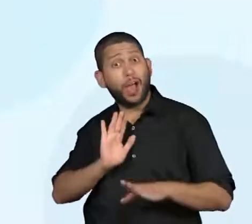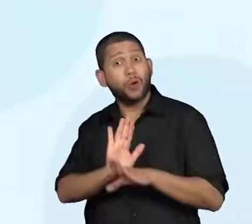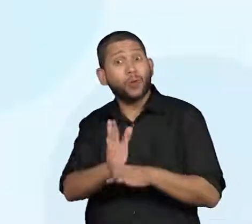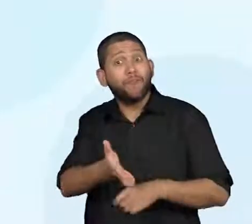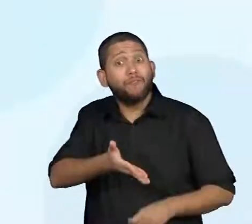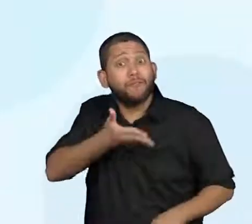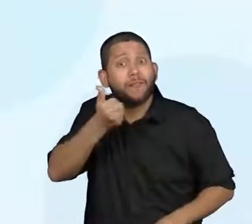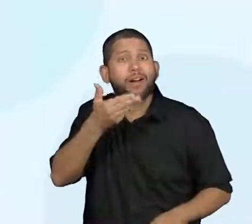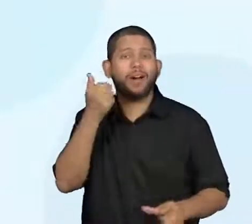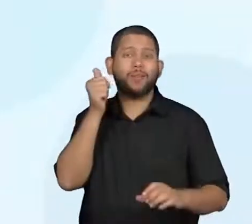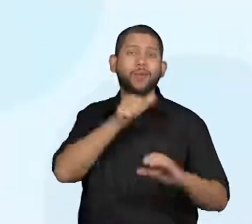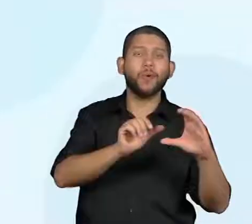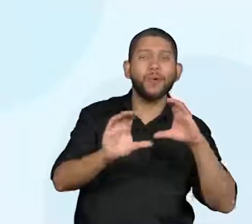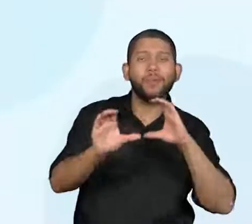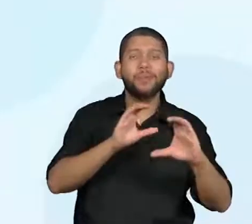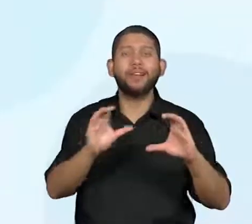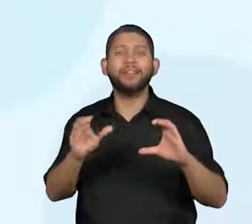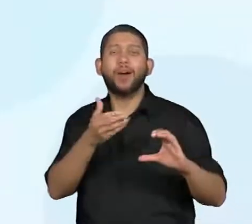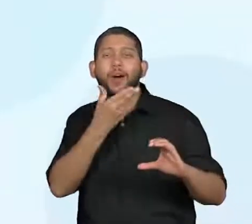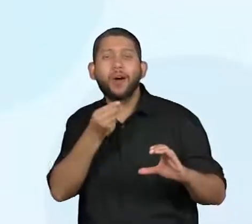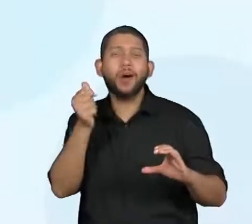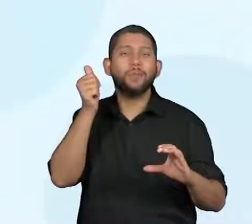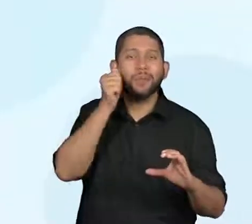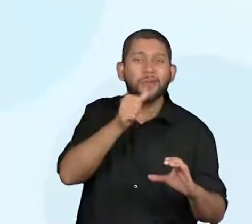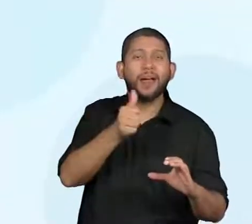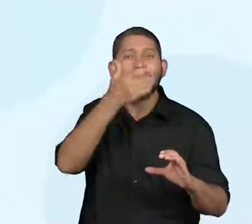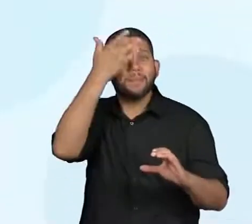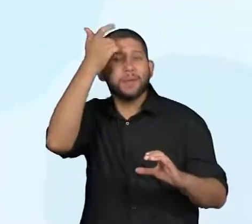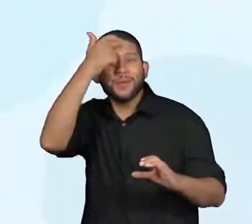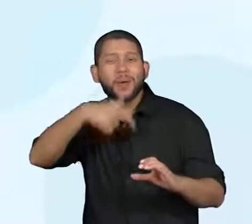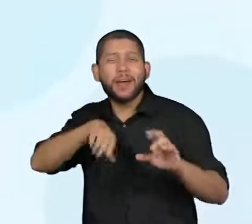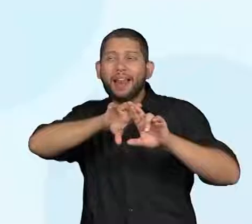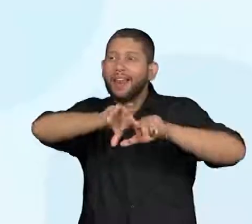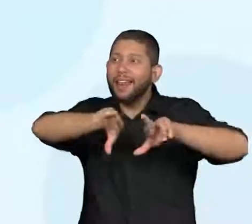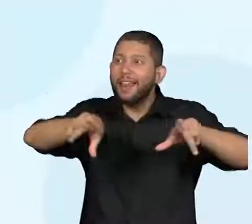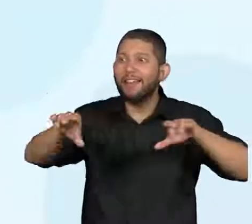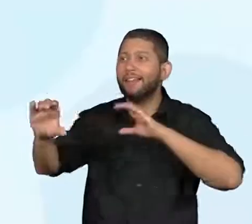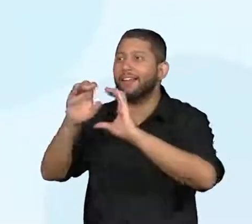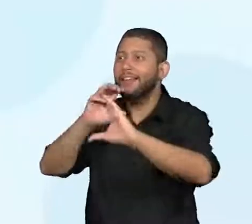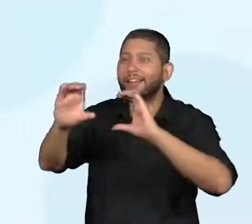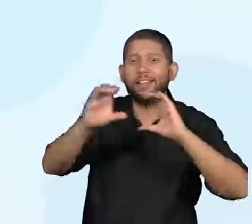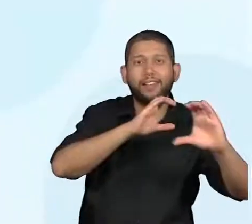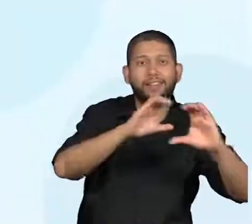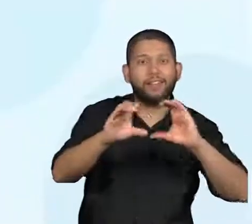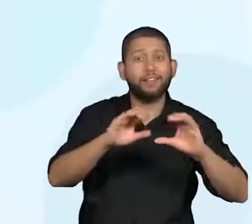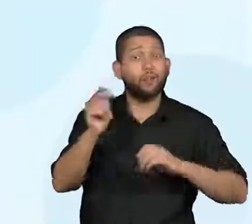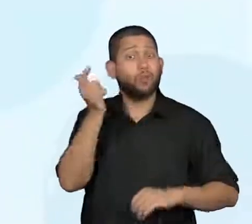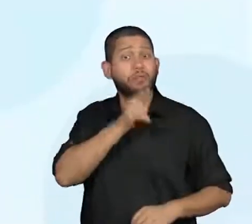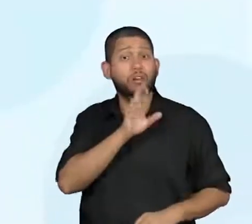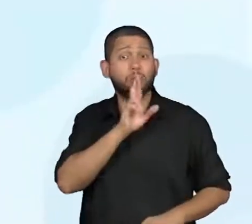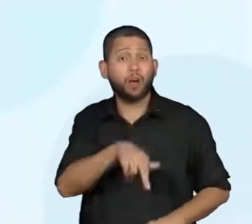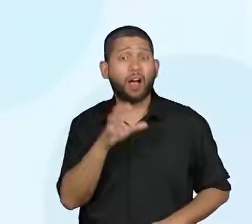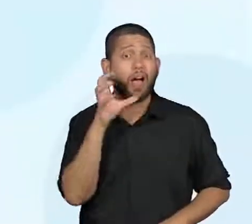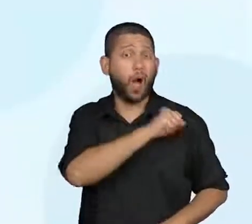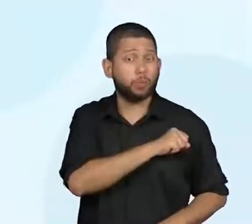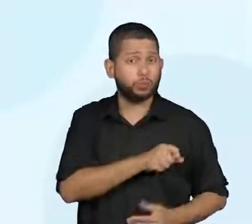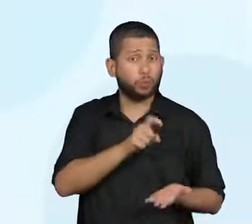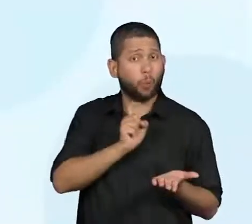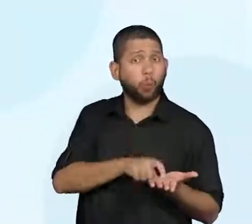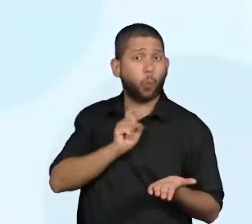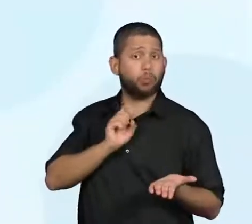na comunicação escrita, possibilitando-nos dar respostas rápidas